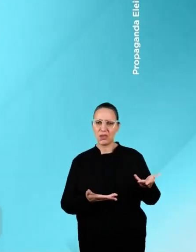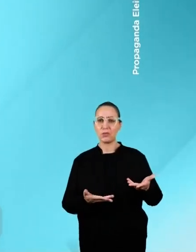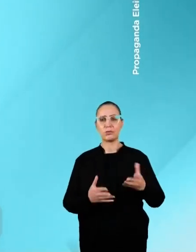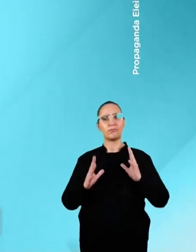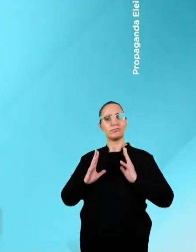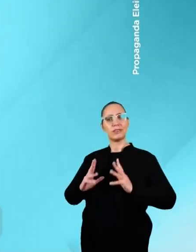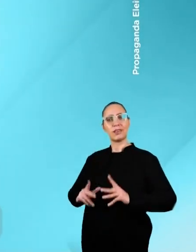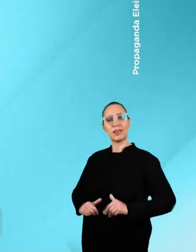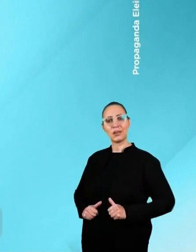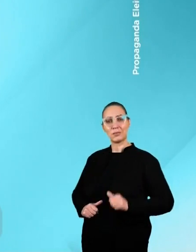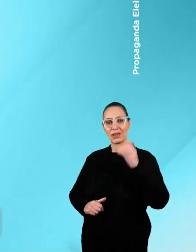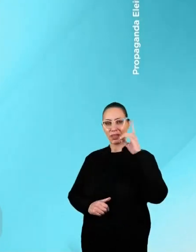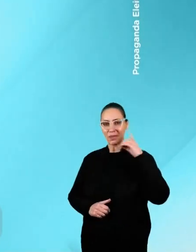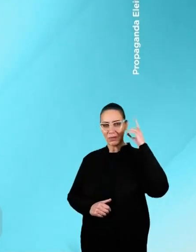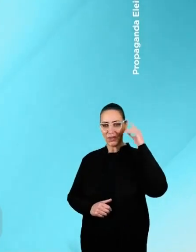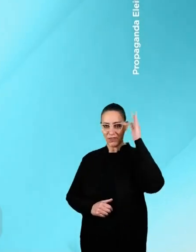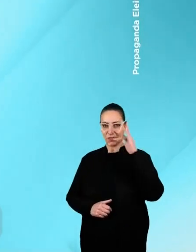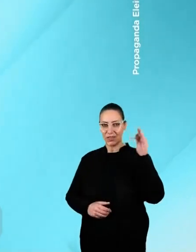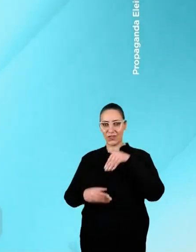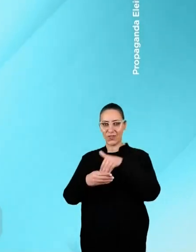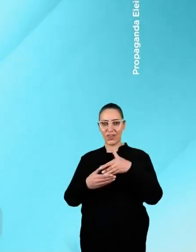Ficha Limpa, Enio Bassi,